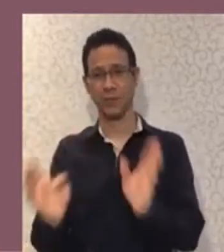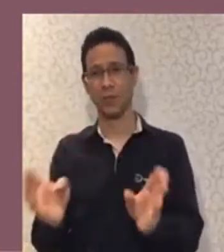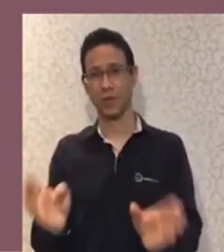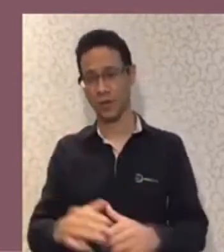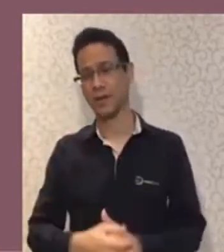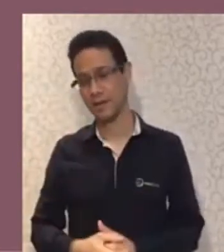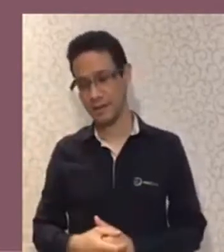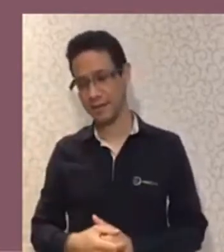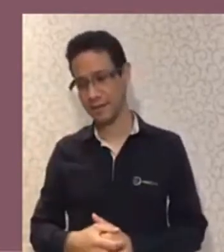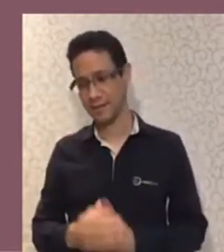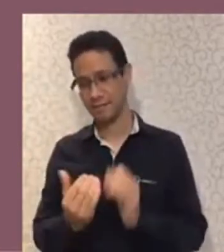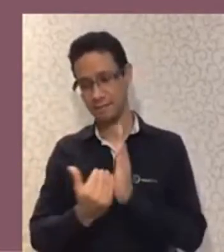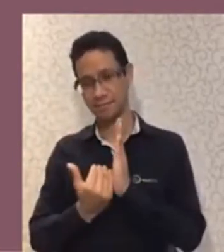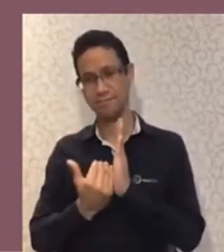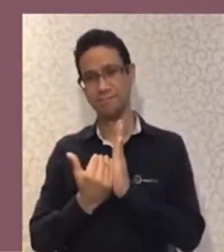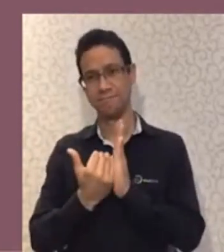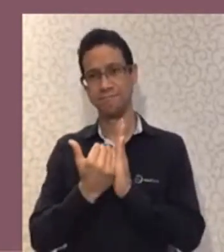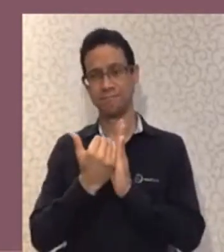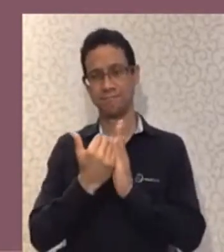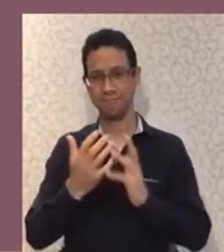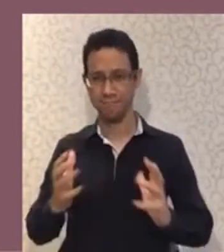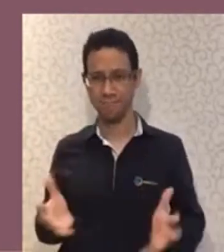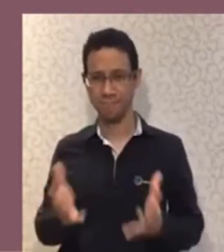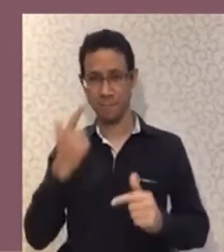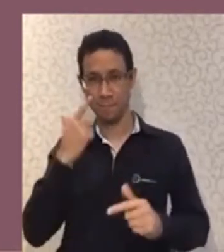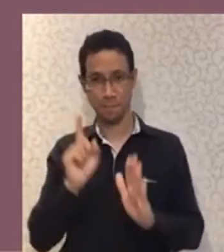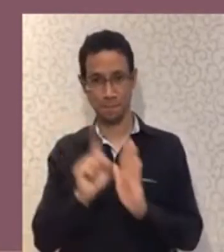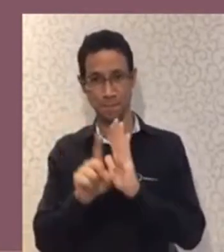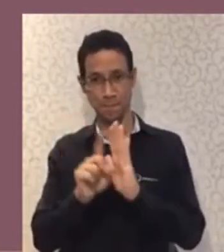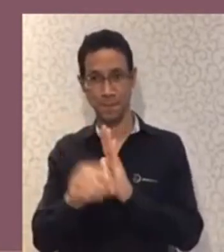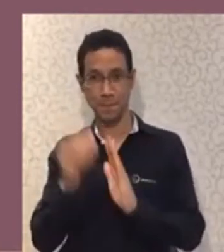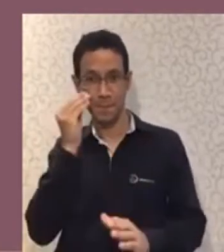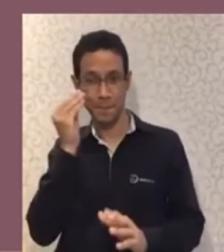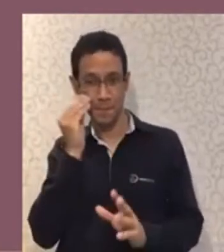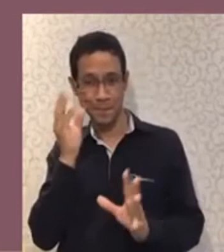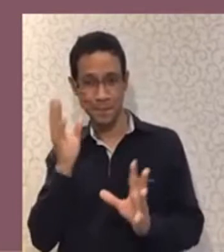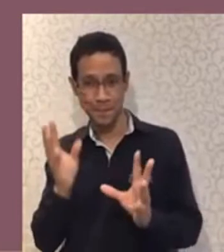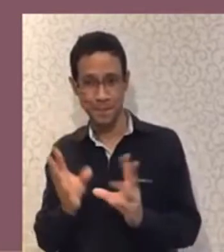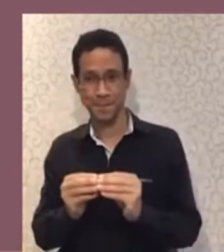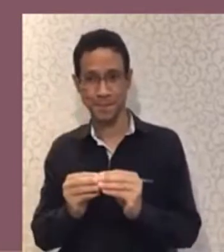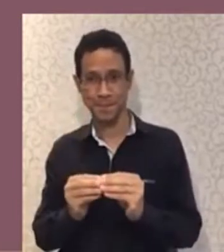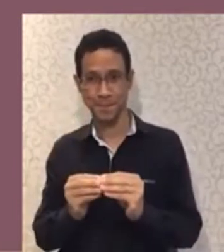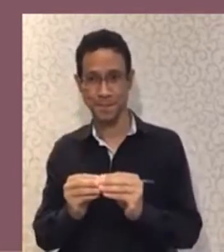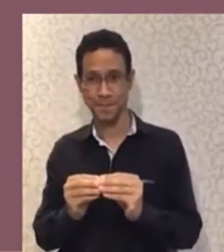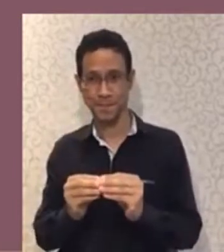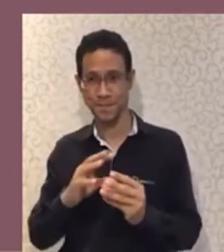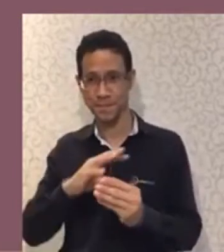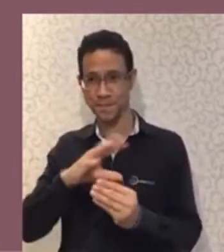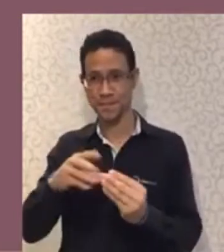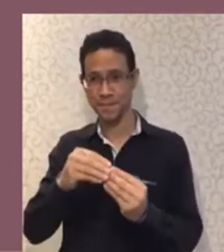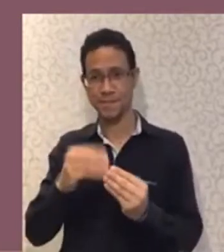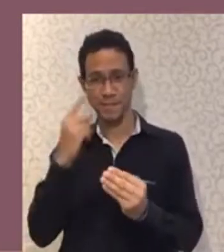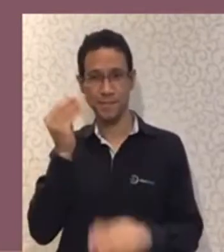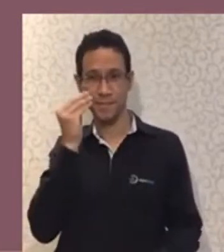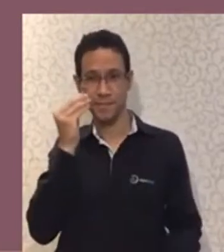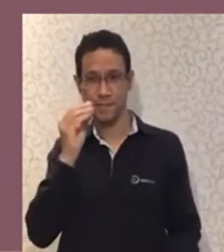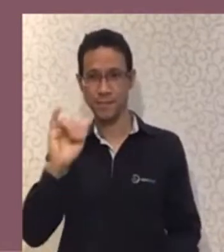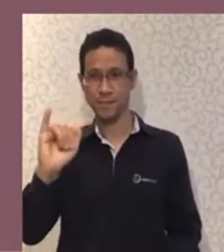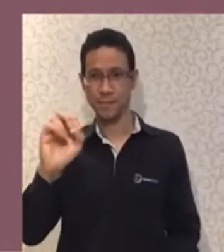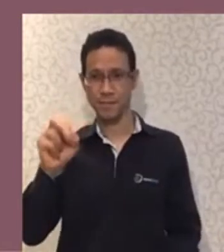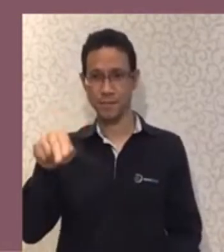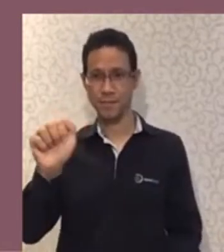ainda mais. Tem uma pergunta que eu vou tentar juntar aqui, que é da Ioná